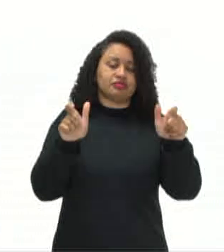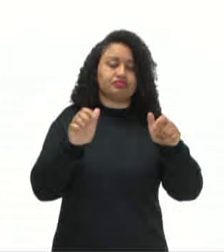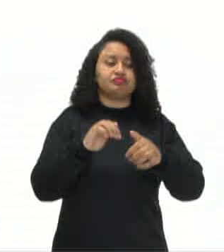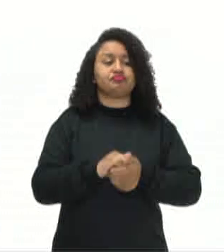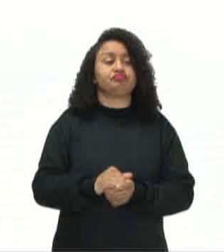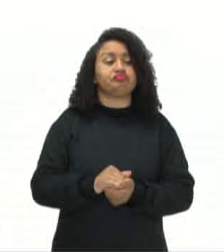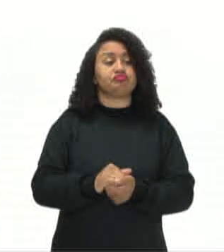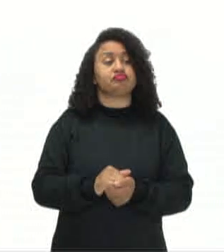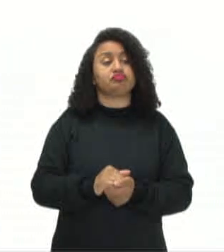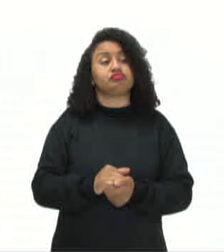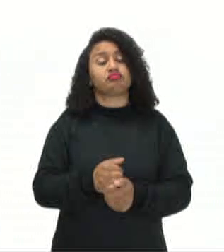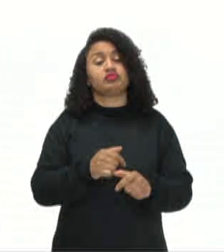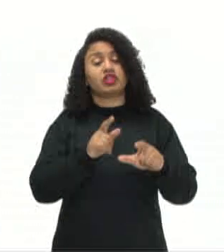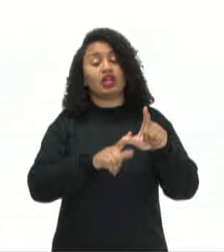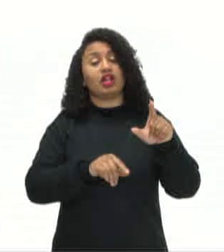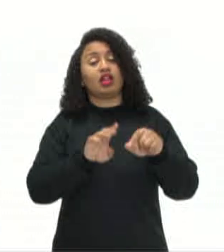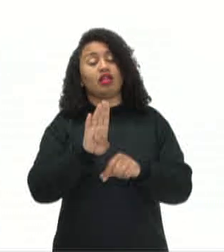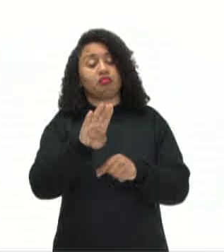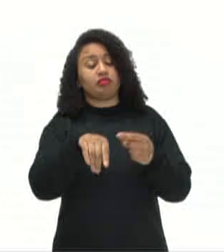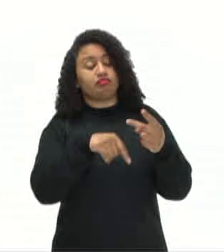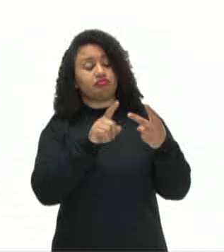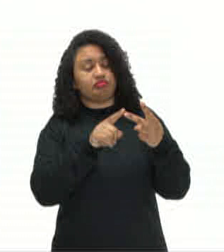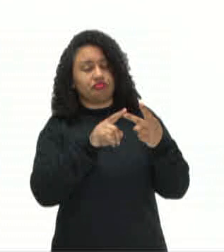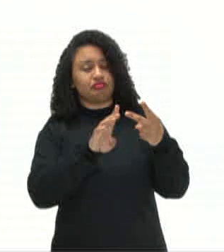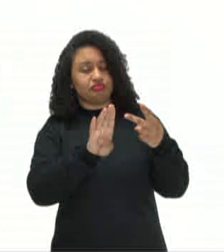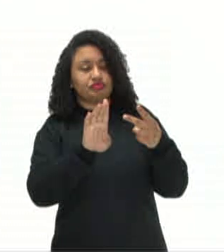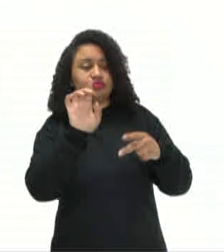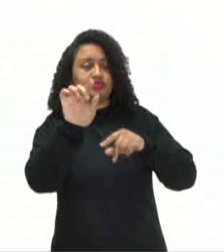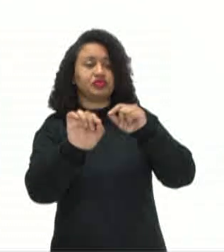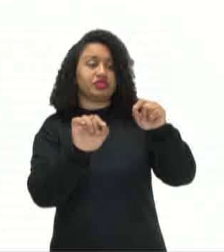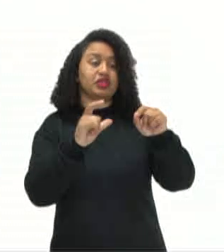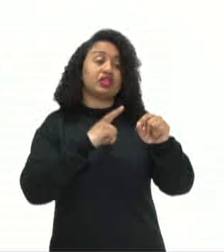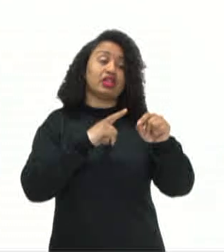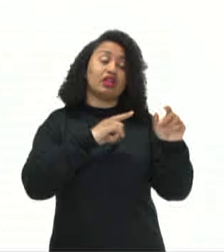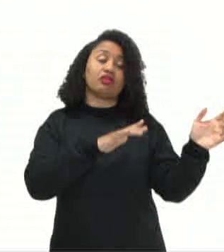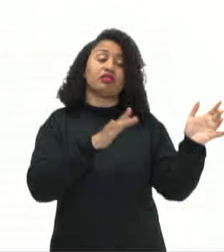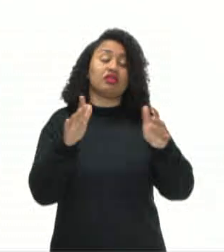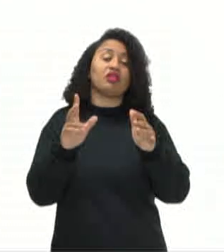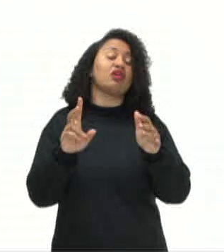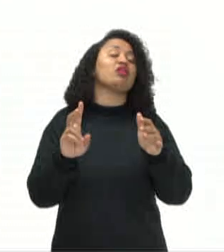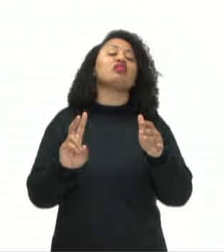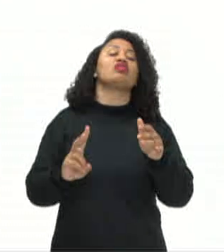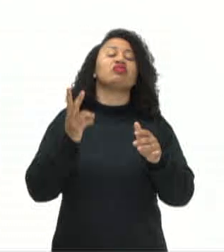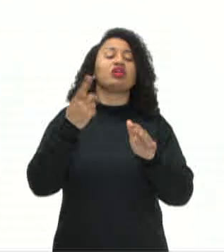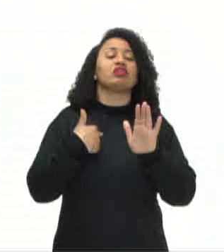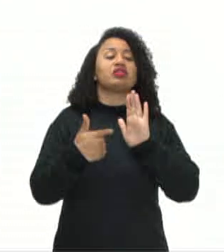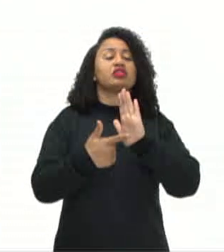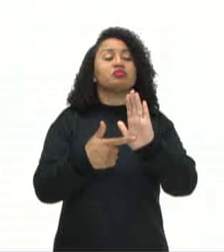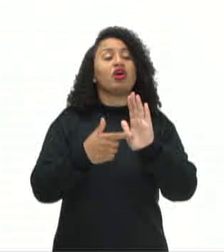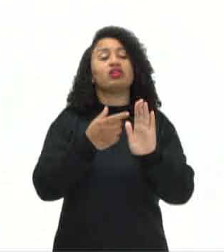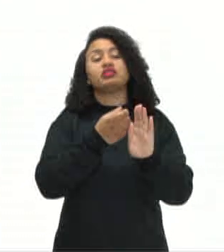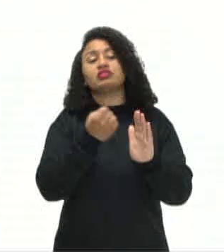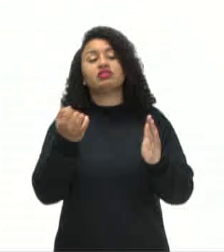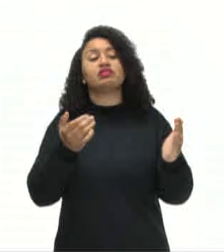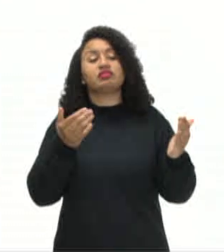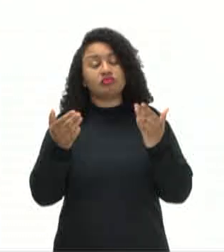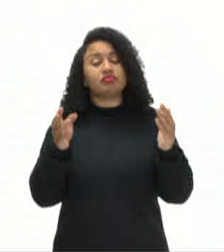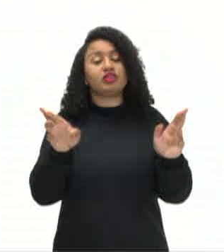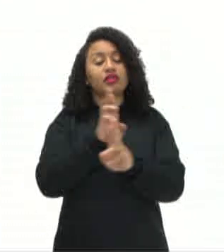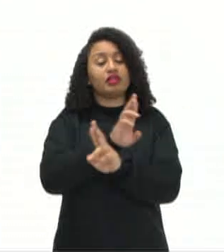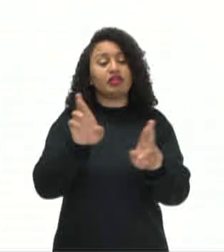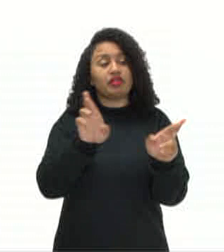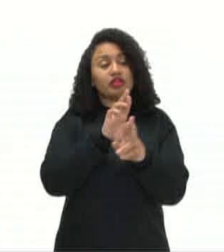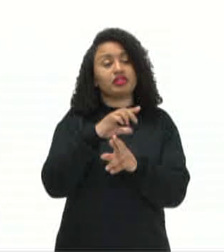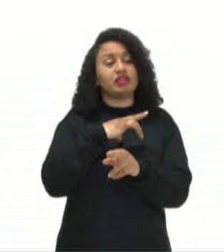B. Existe uma lógica na sequência de valores que indicam a proporção entre